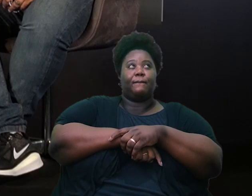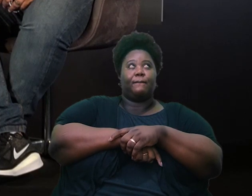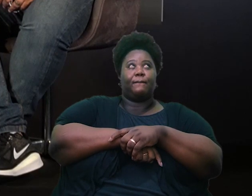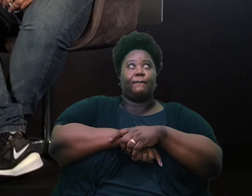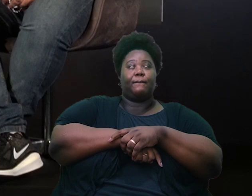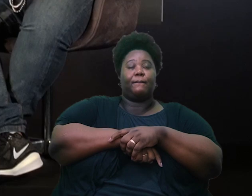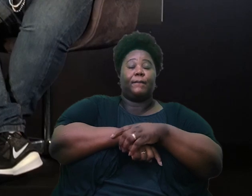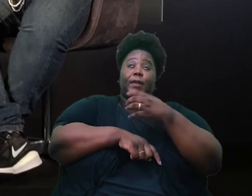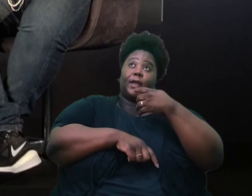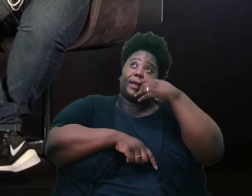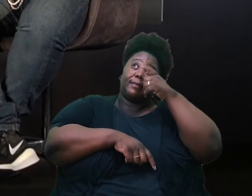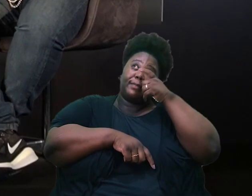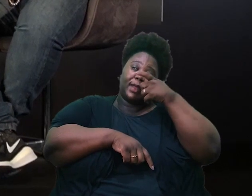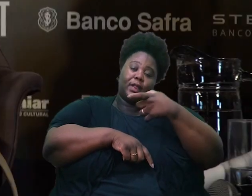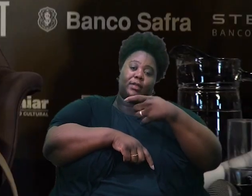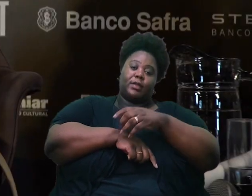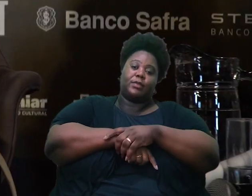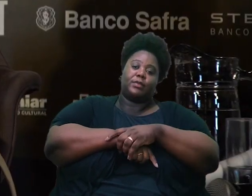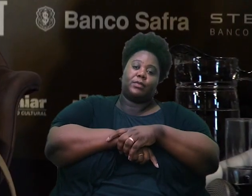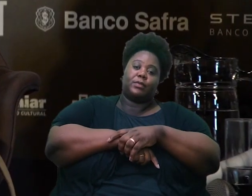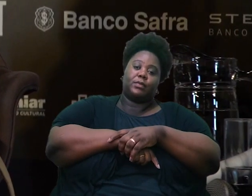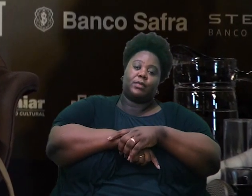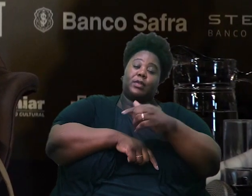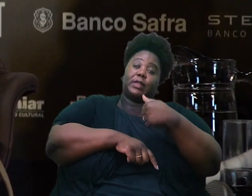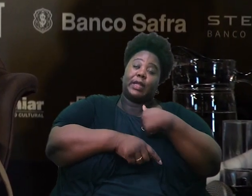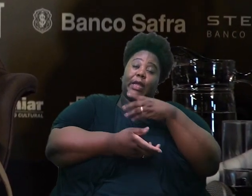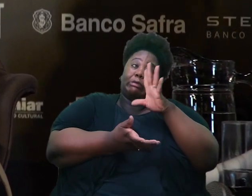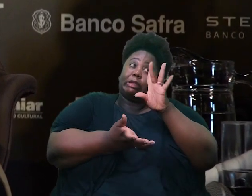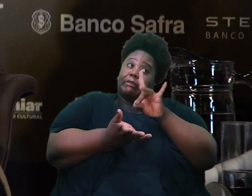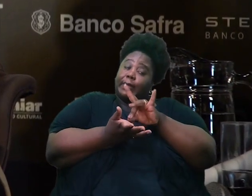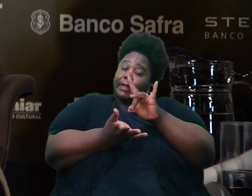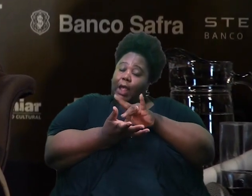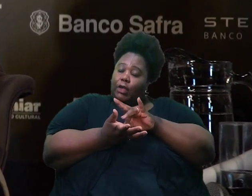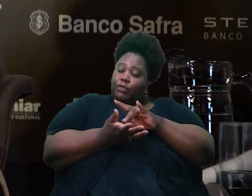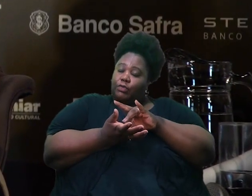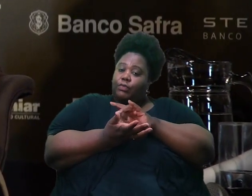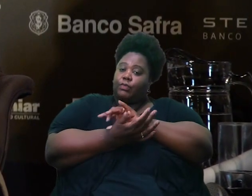muito interessante. Porque eu, na verdade,